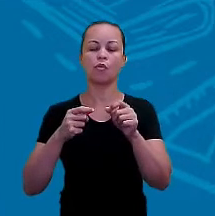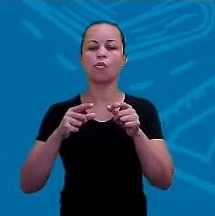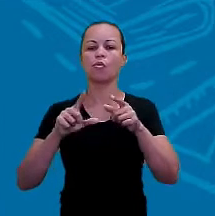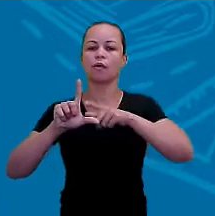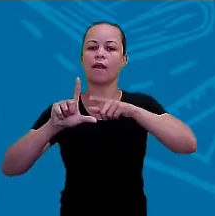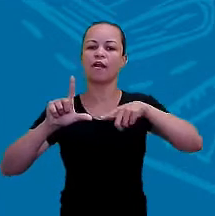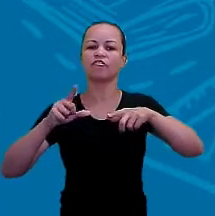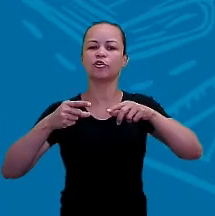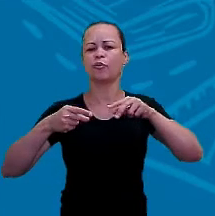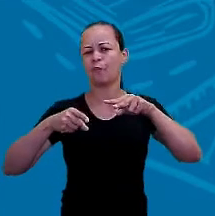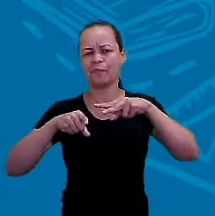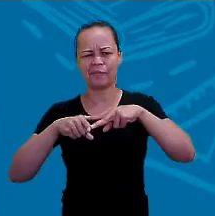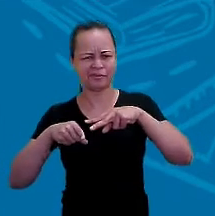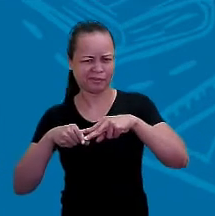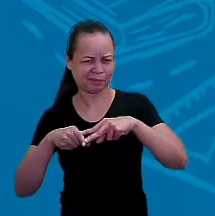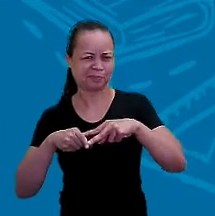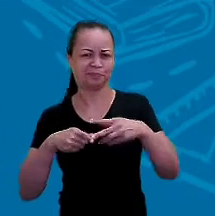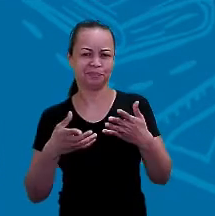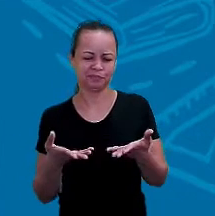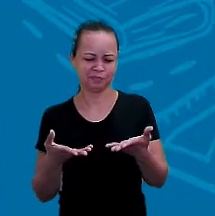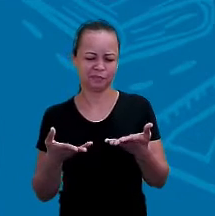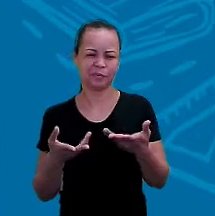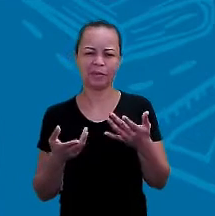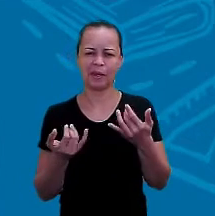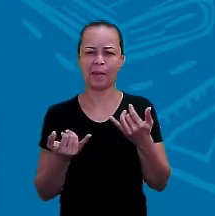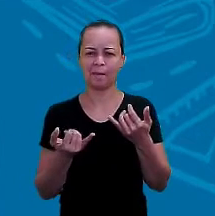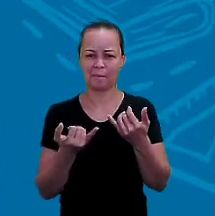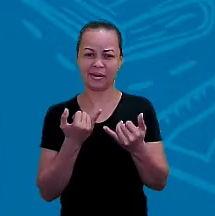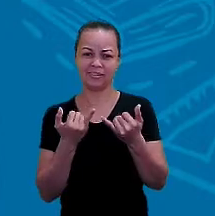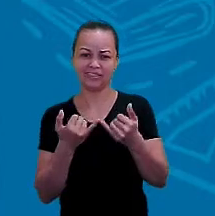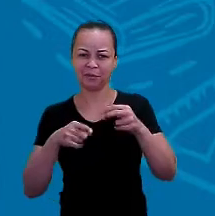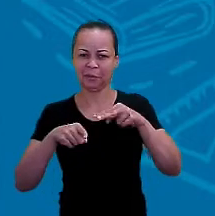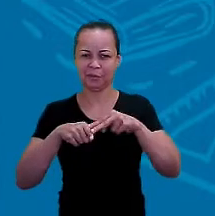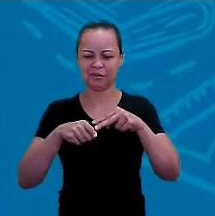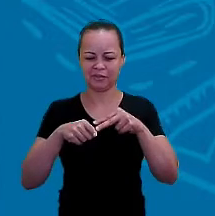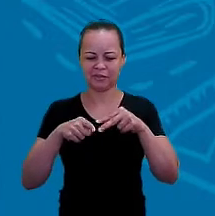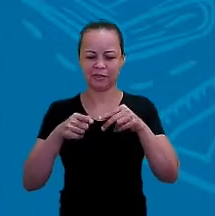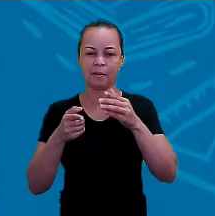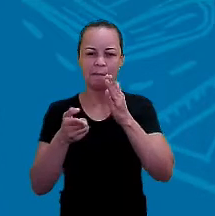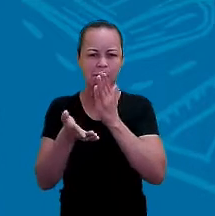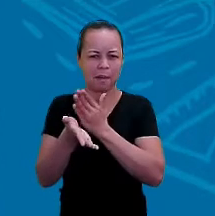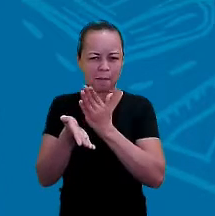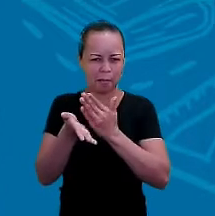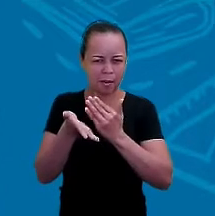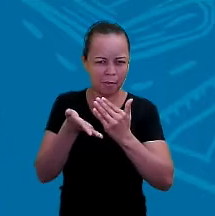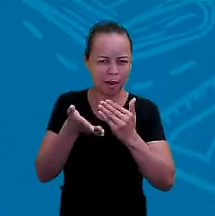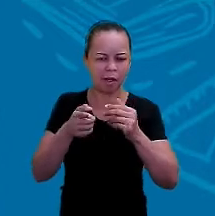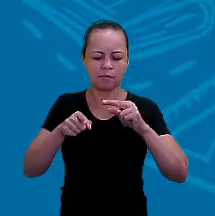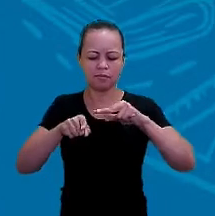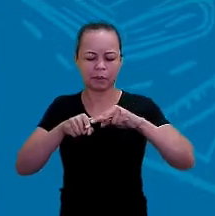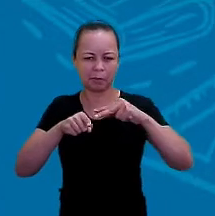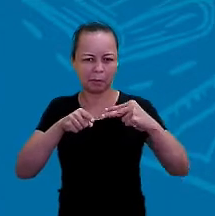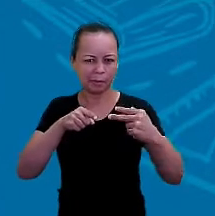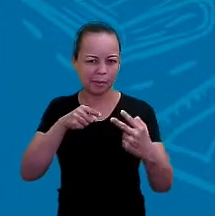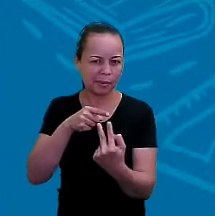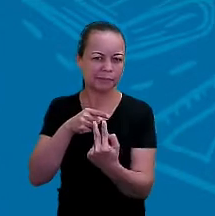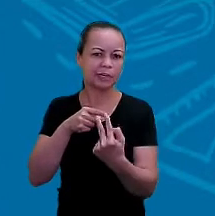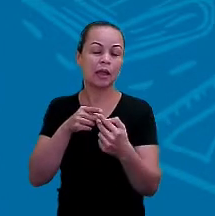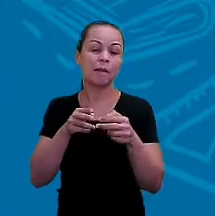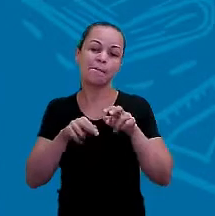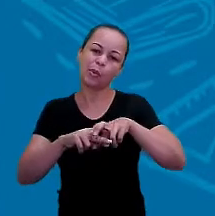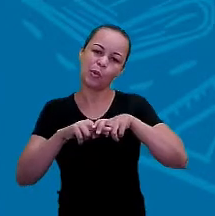bom? Pizza é redonda e tem fatias, não é isso? Por isso que o nome